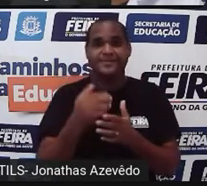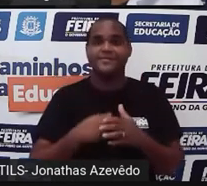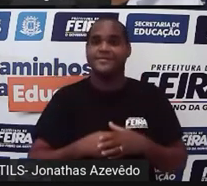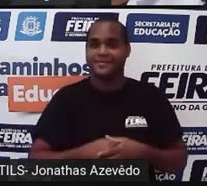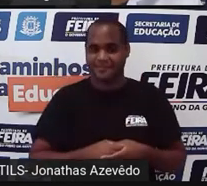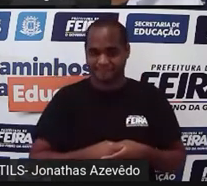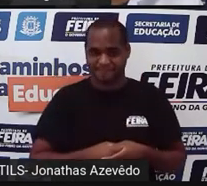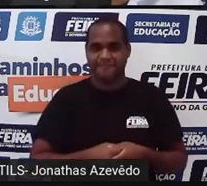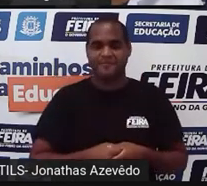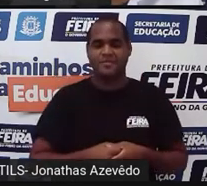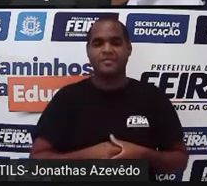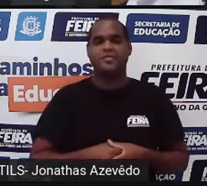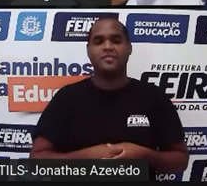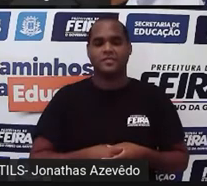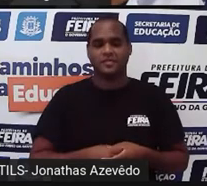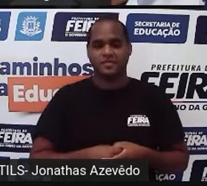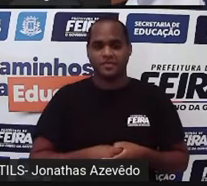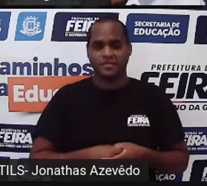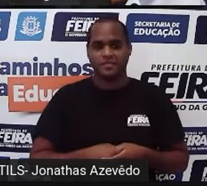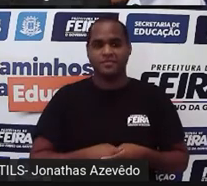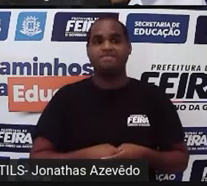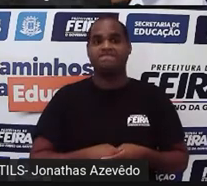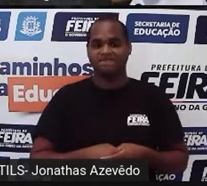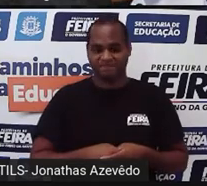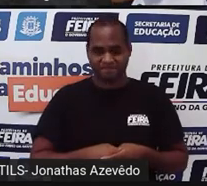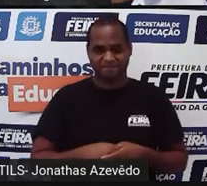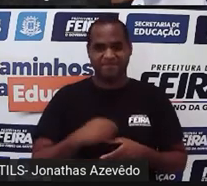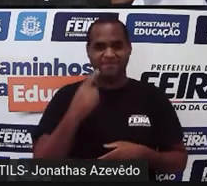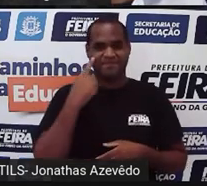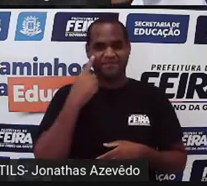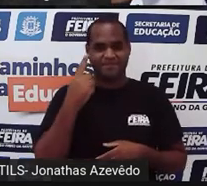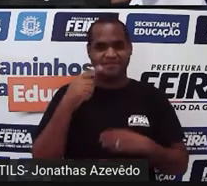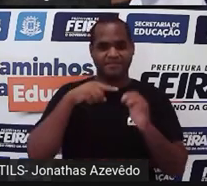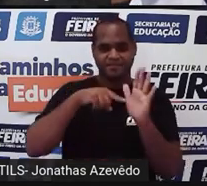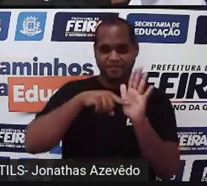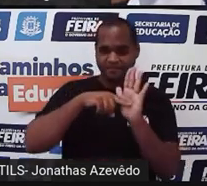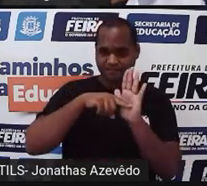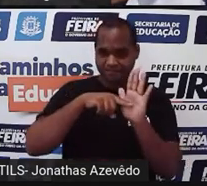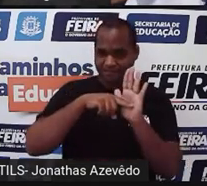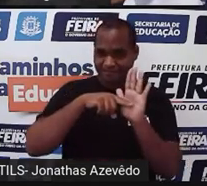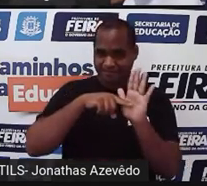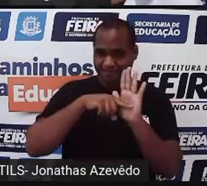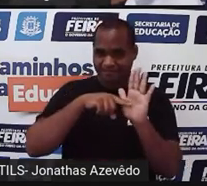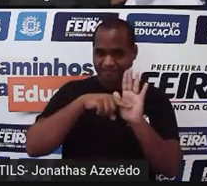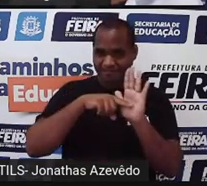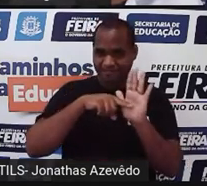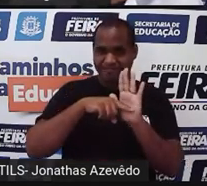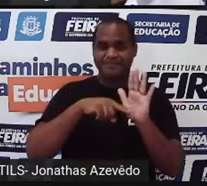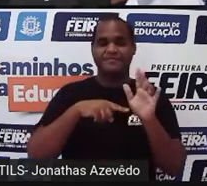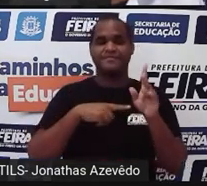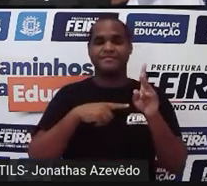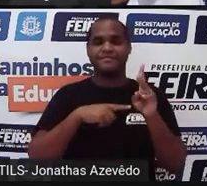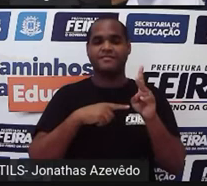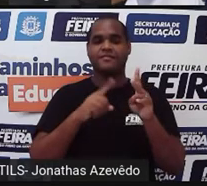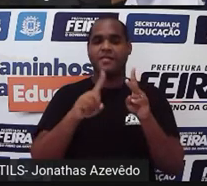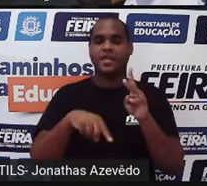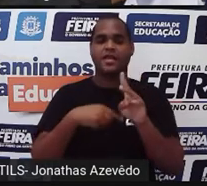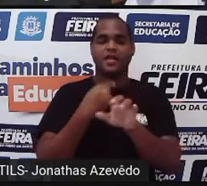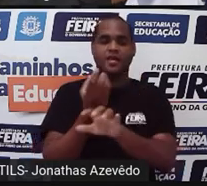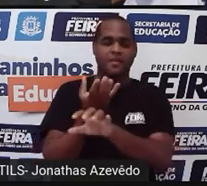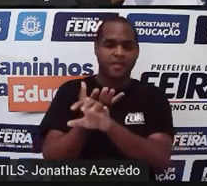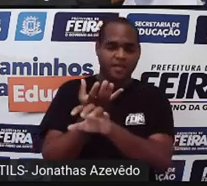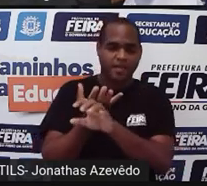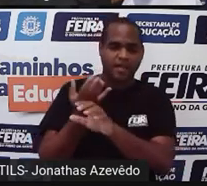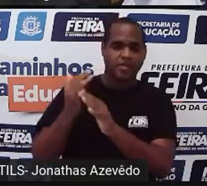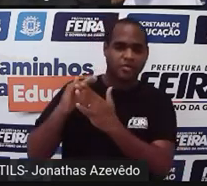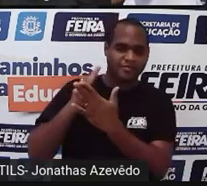em listas. Olha só. Tá ali, ó. Pesquisa, né? Foi uma pesquisa que foi feita. Essa pesquisa tem a